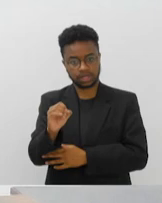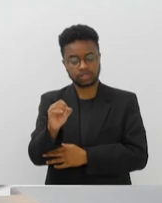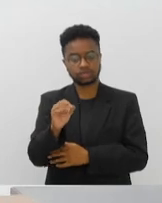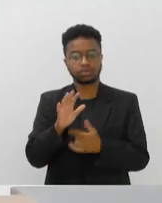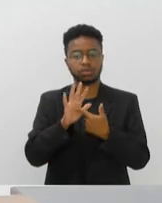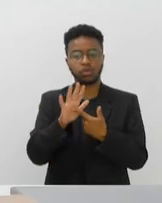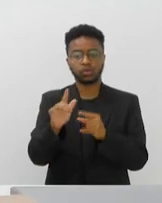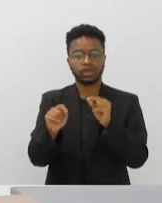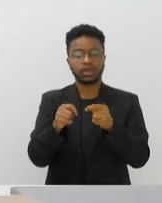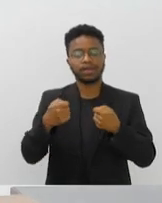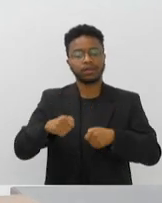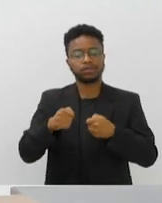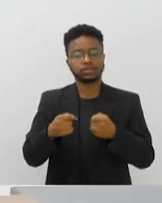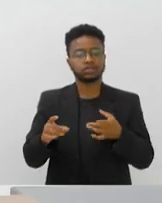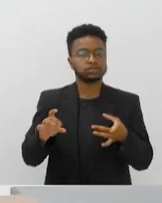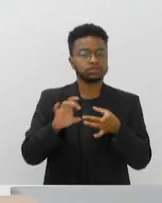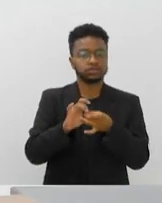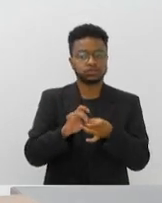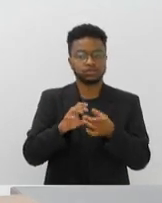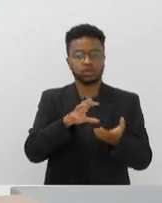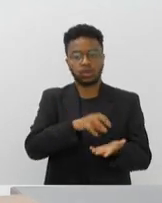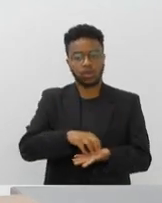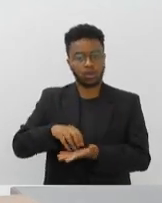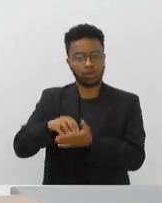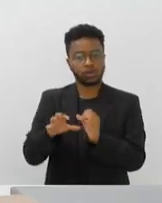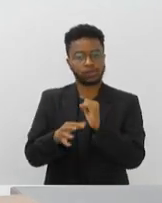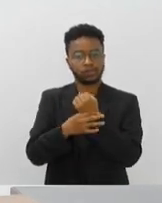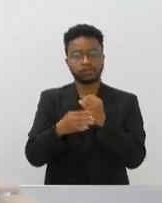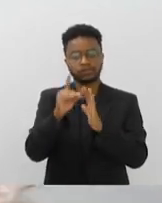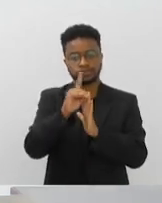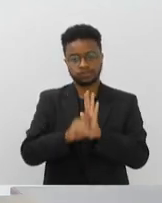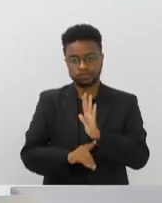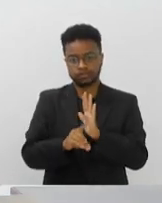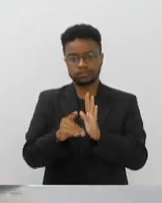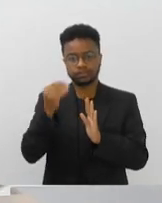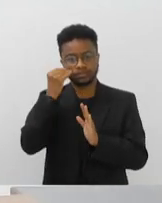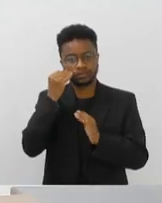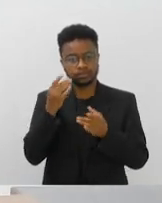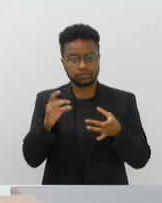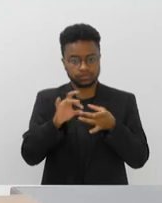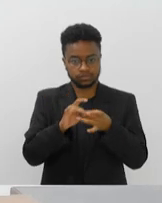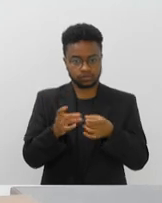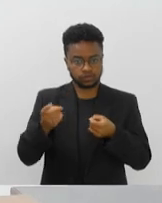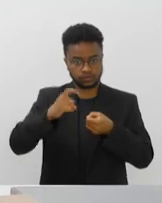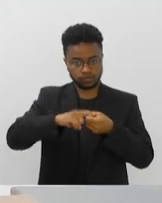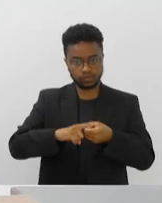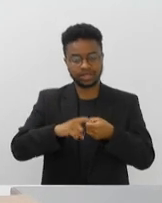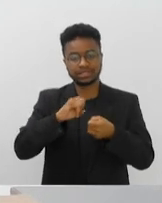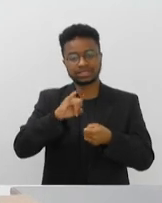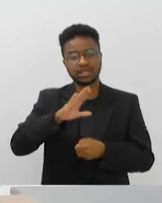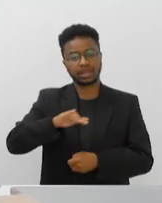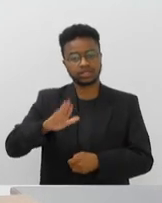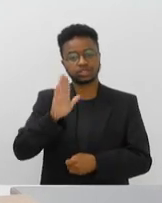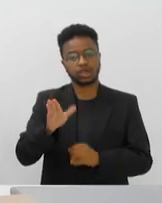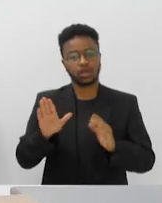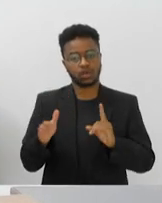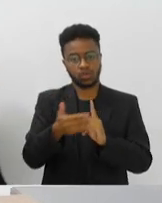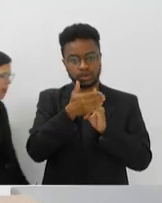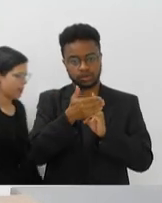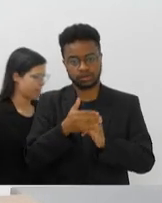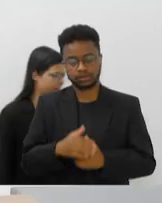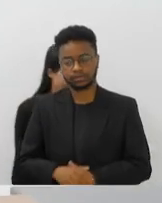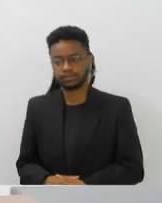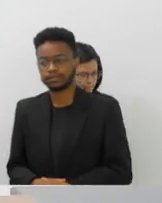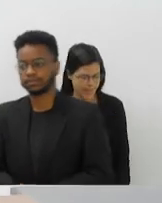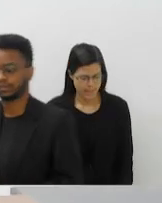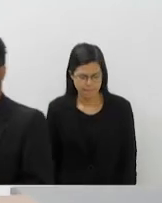a integração operacional dos óg sistemas de garantia de direitos com vistas a reintegração Enfim no quando a criança já tá acolhida mas